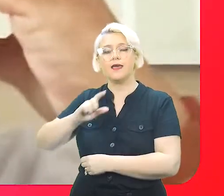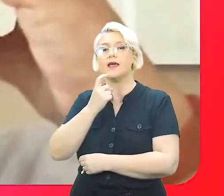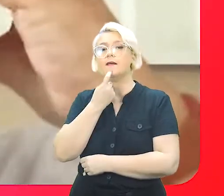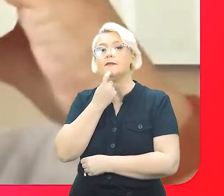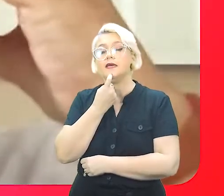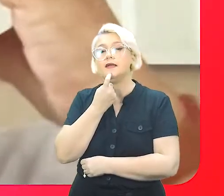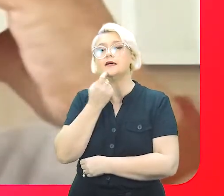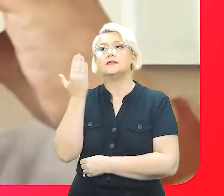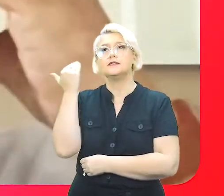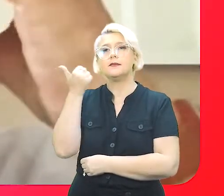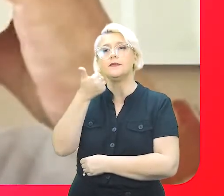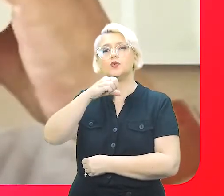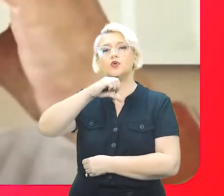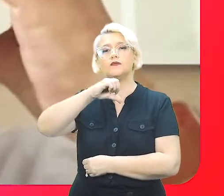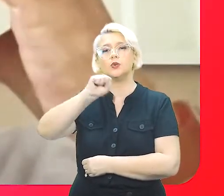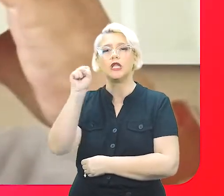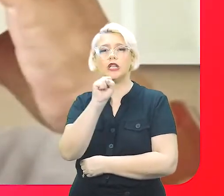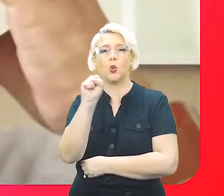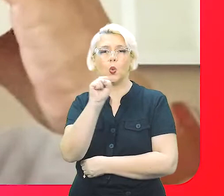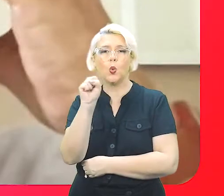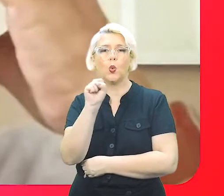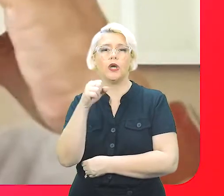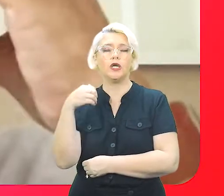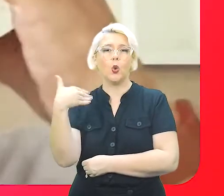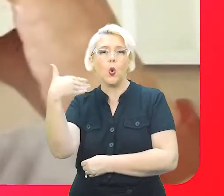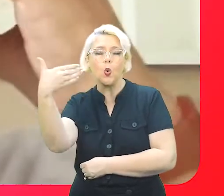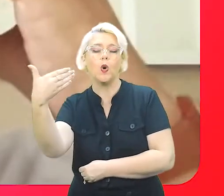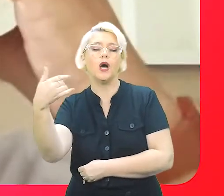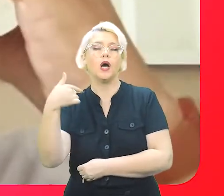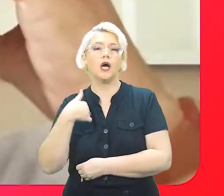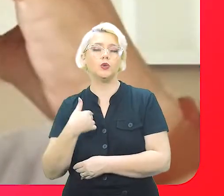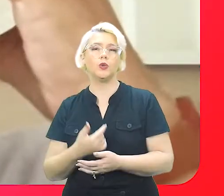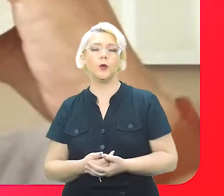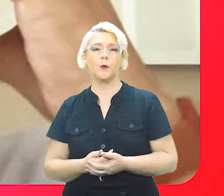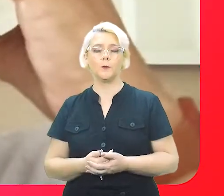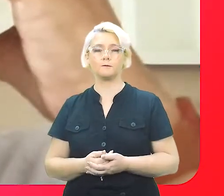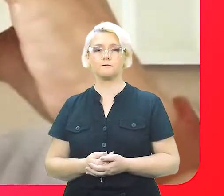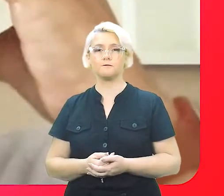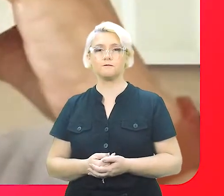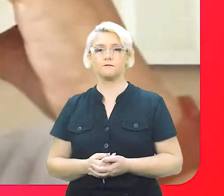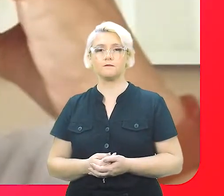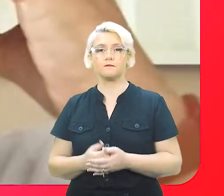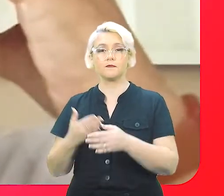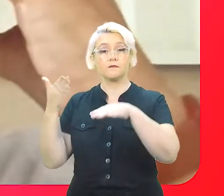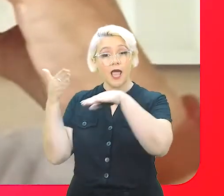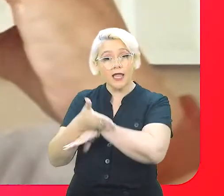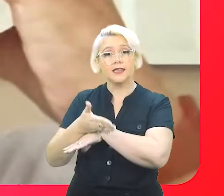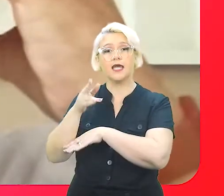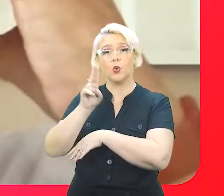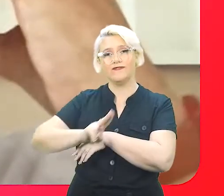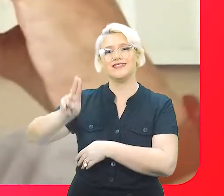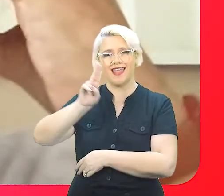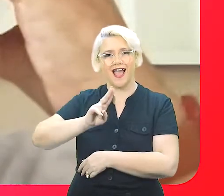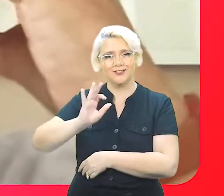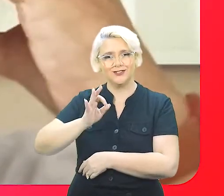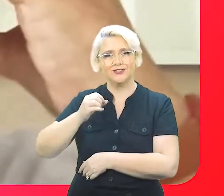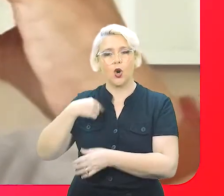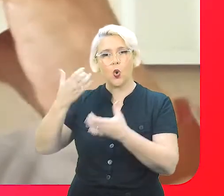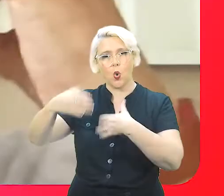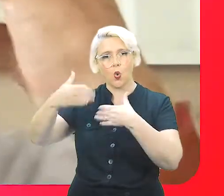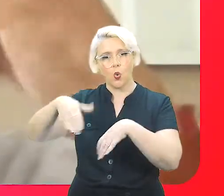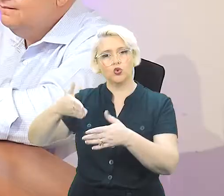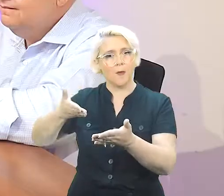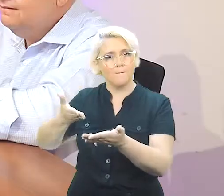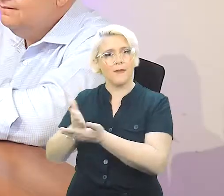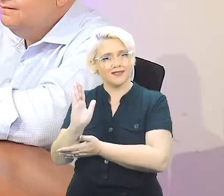Campinas em 88, quando eu fui para a universidade, né? Fiz o